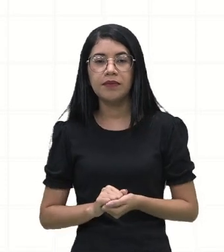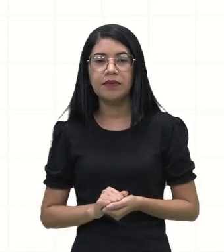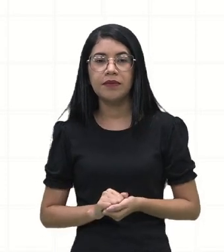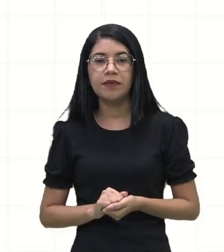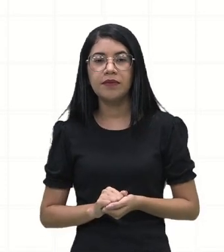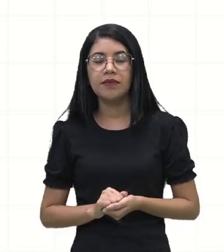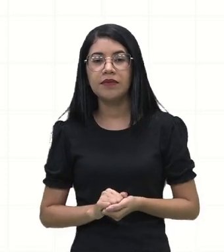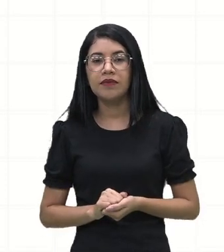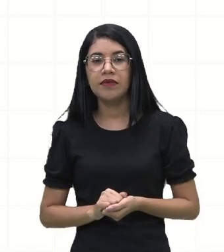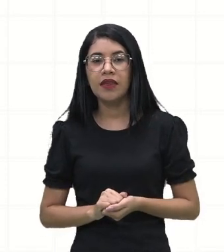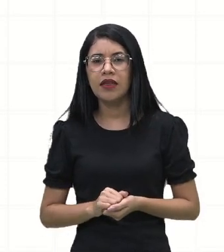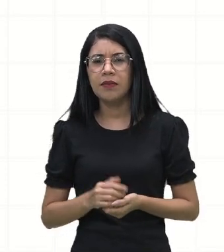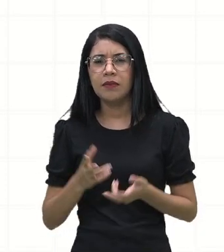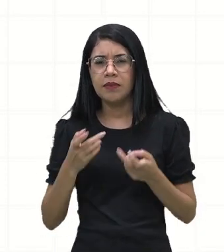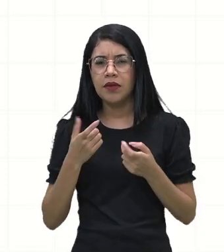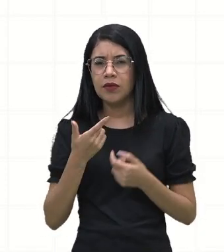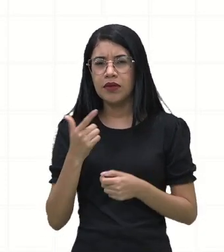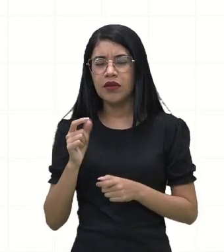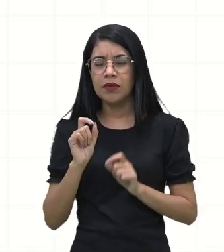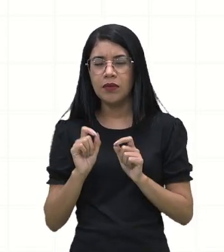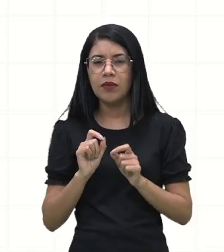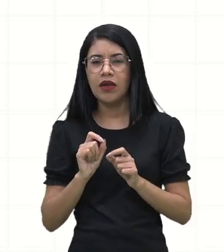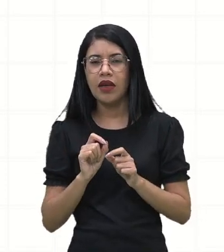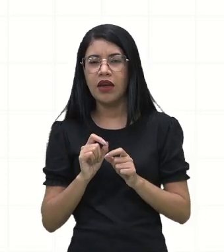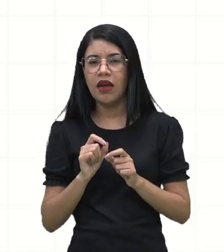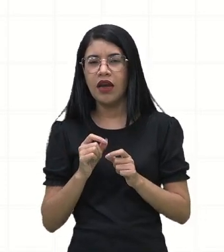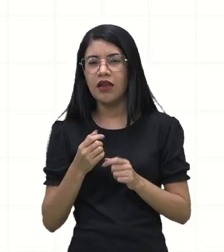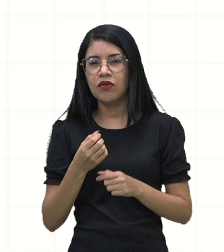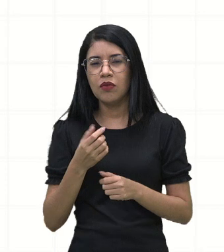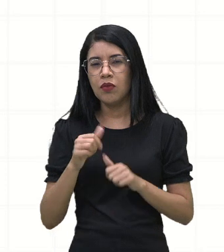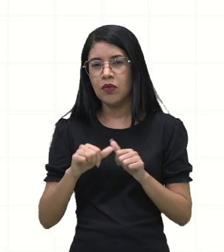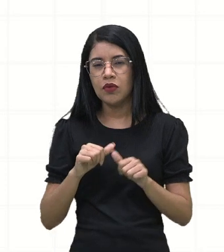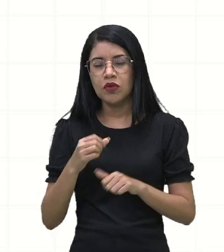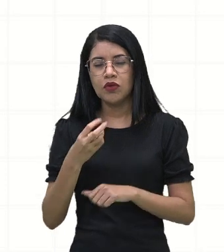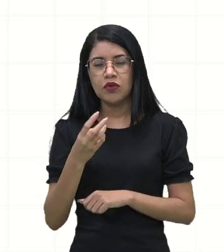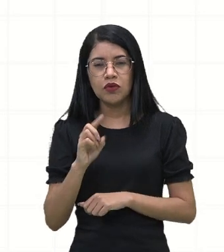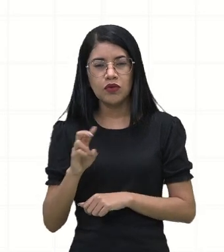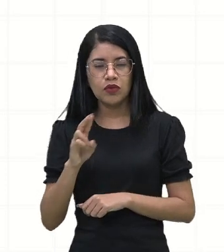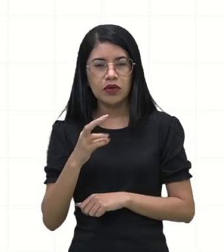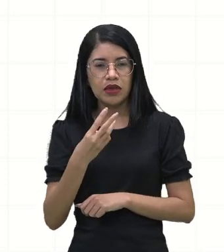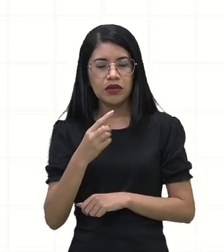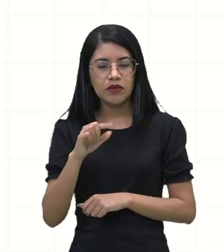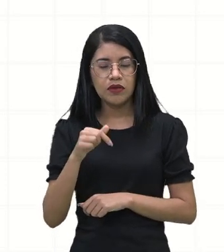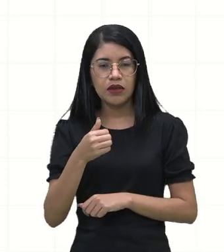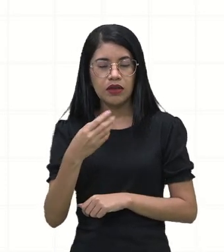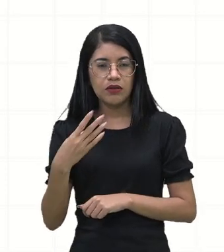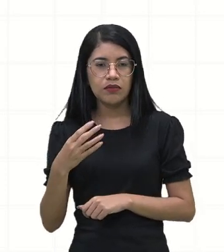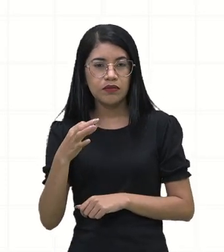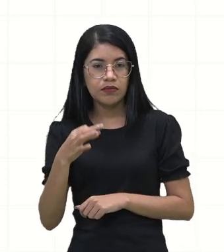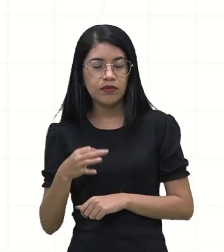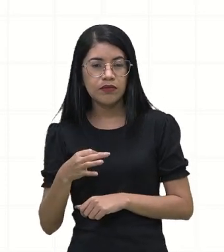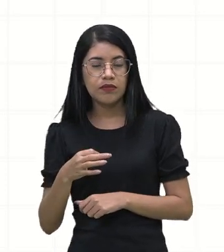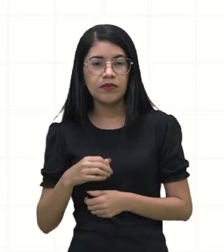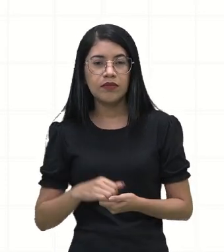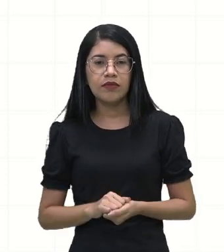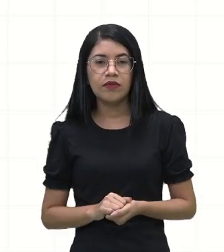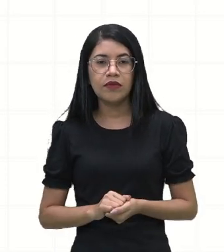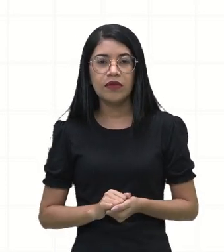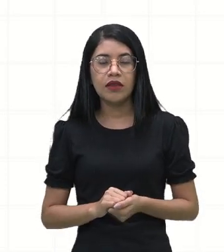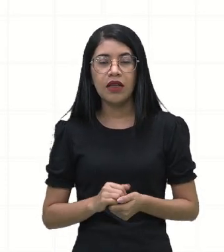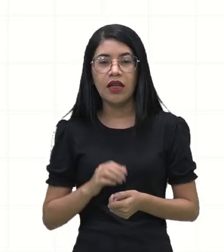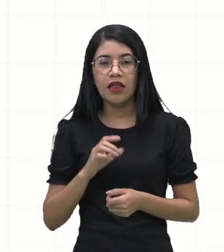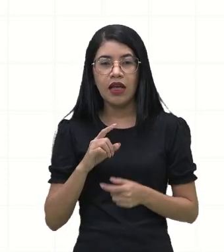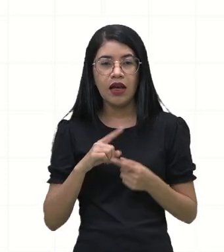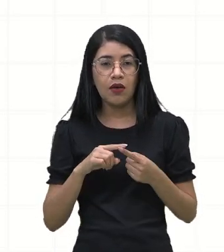não teve arredondamento. Então, em vez de 160, 188,50. Na questão de número